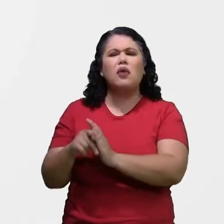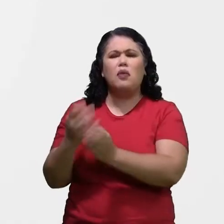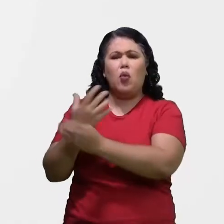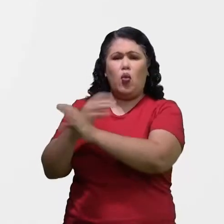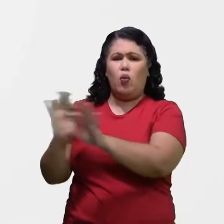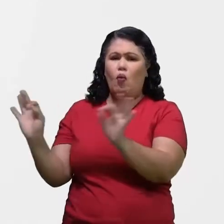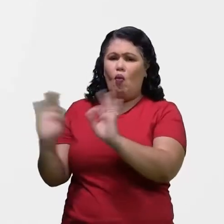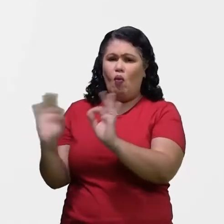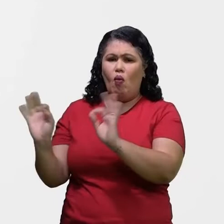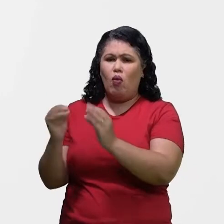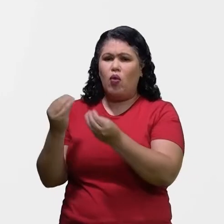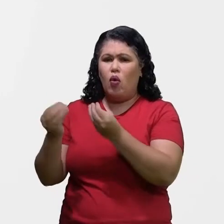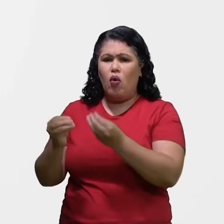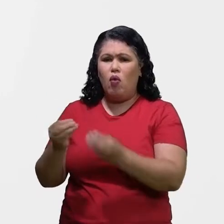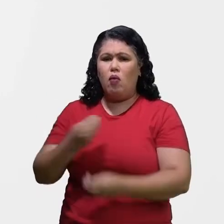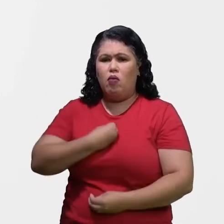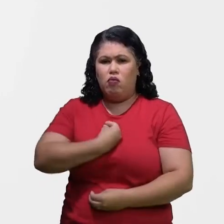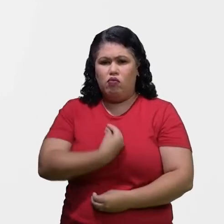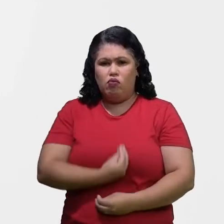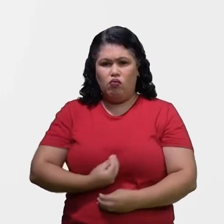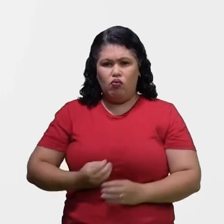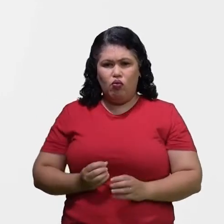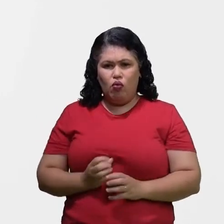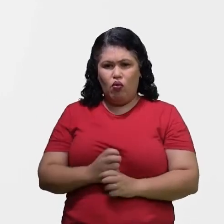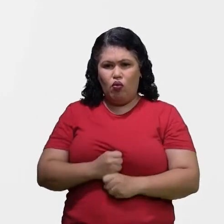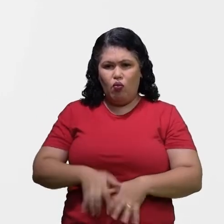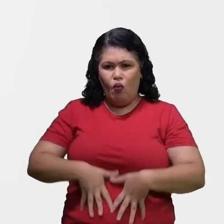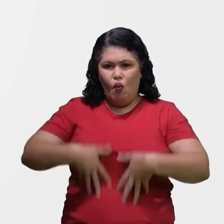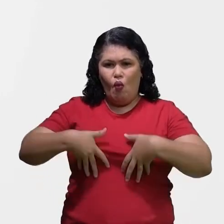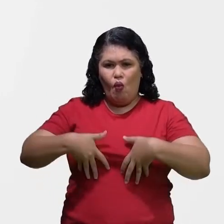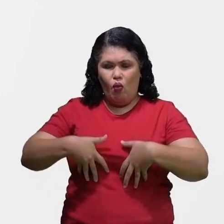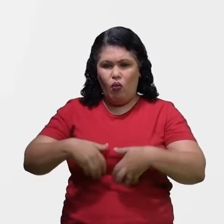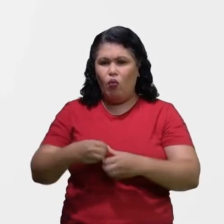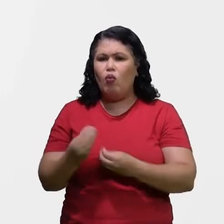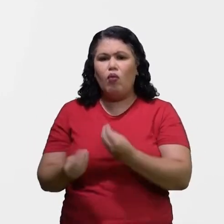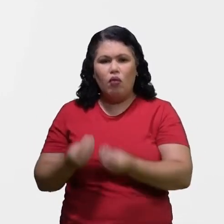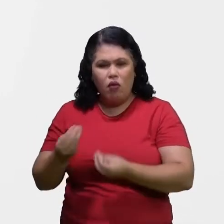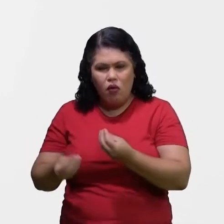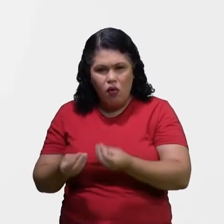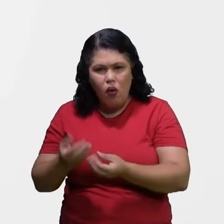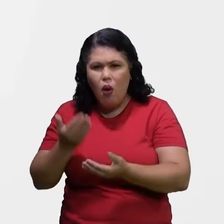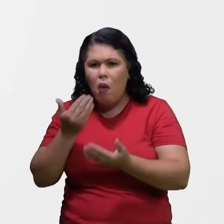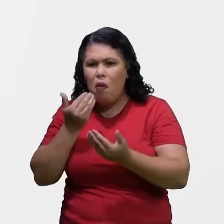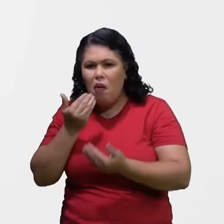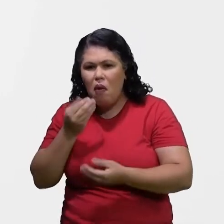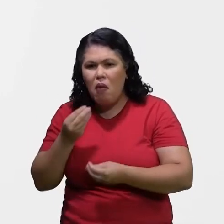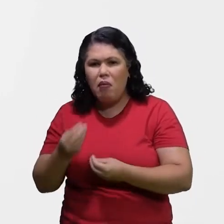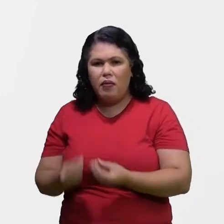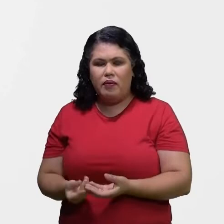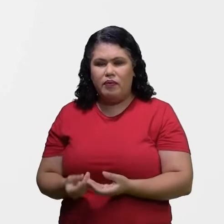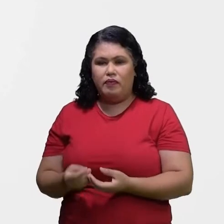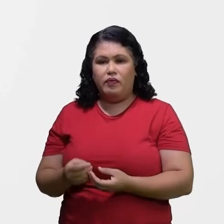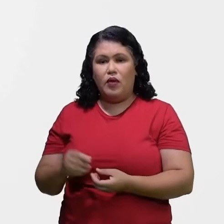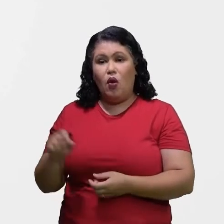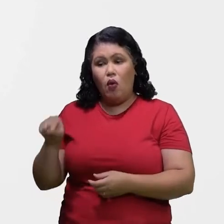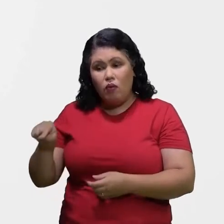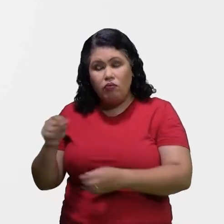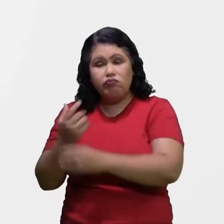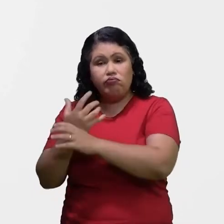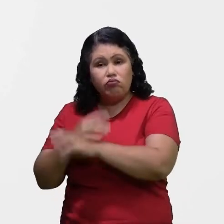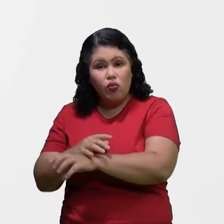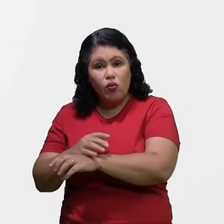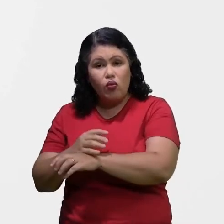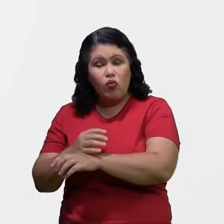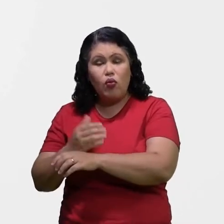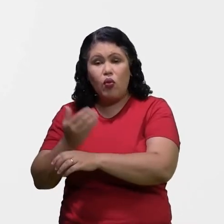a nutrição dele. Nutrição heterótrofa, né? Ele se alimenta de outros animais, ele